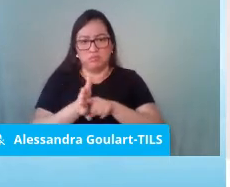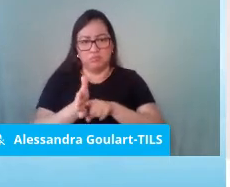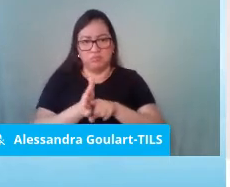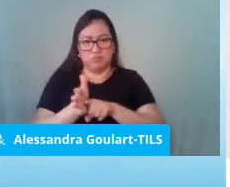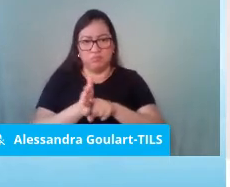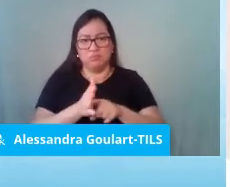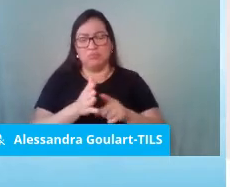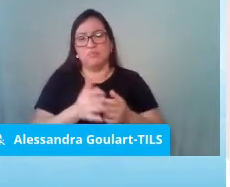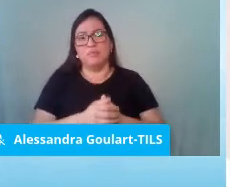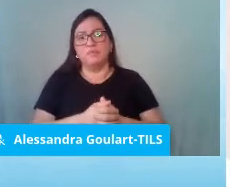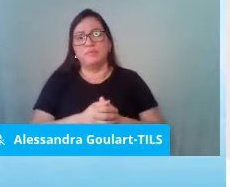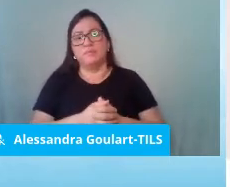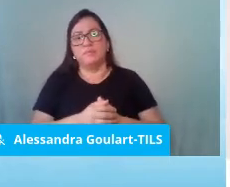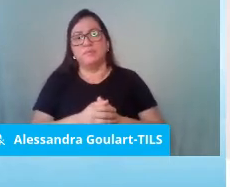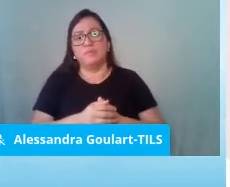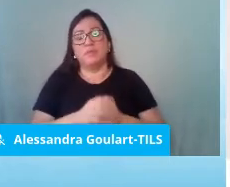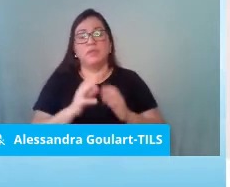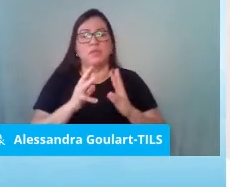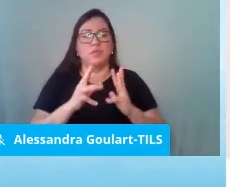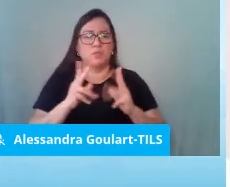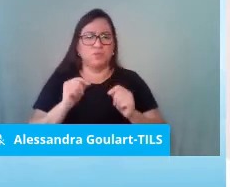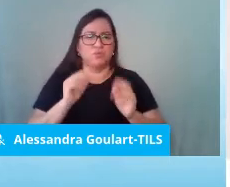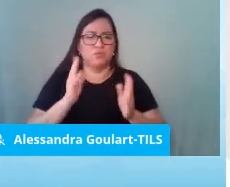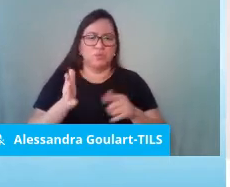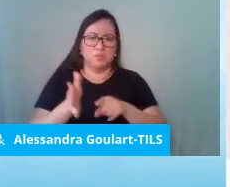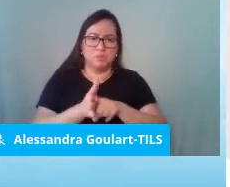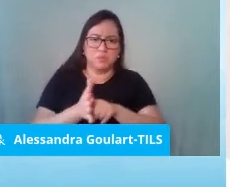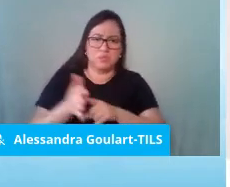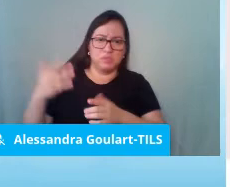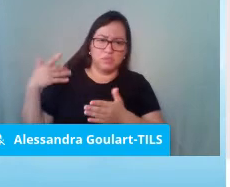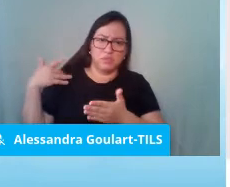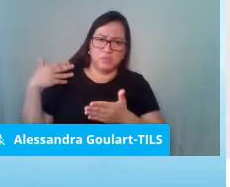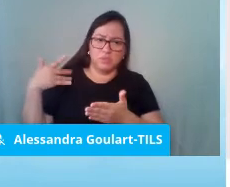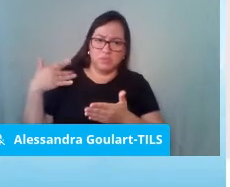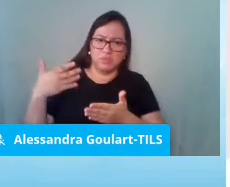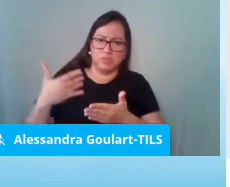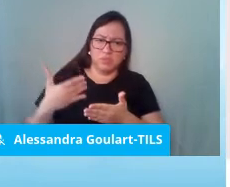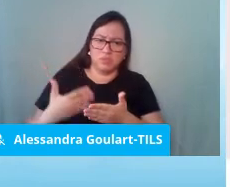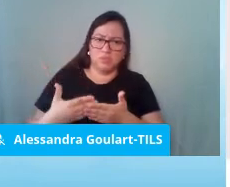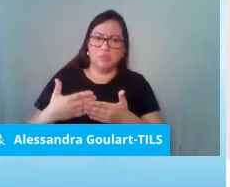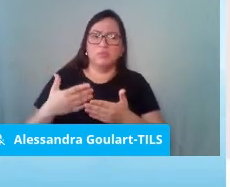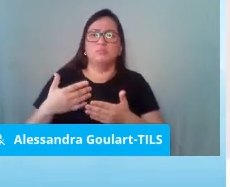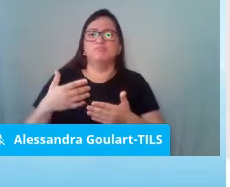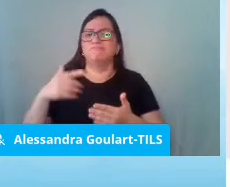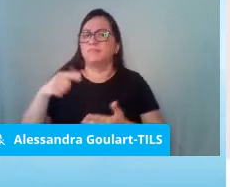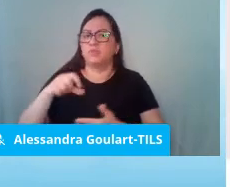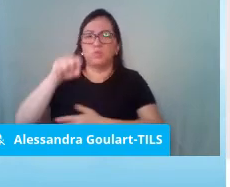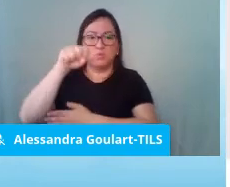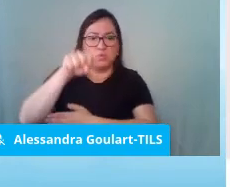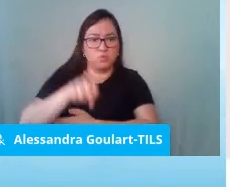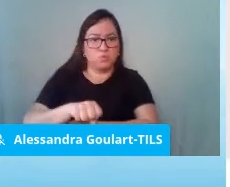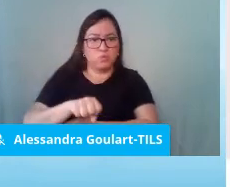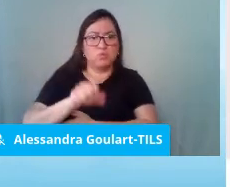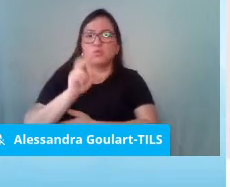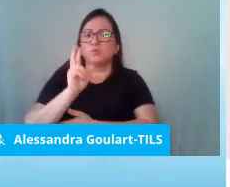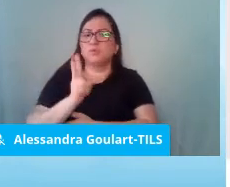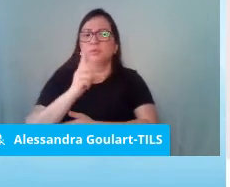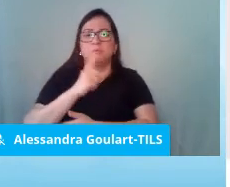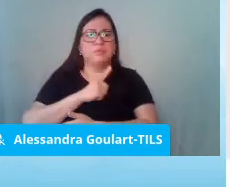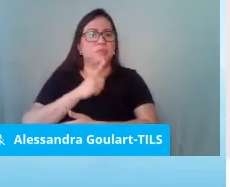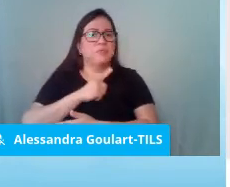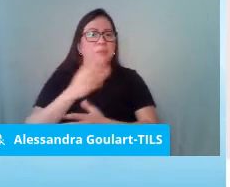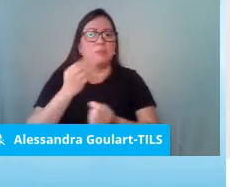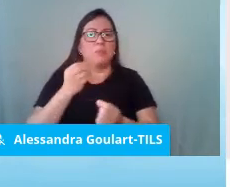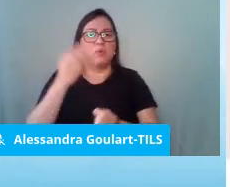da transmissão, do diagnóstico do HIV, a região sul sempre apresentou as maiores taxas de detecção no país.